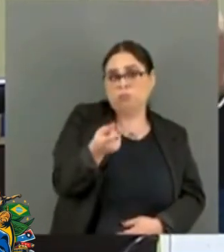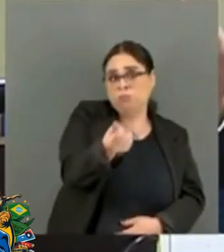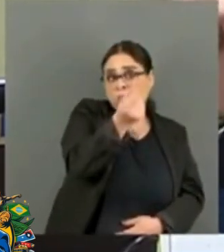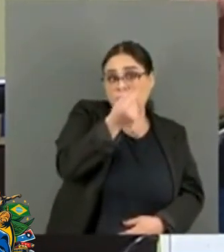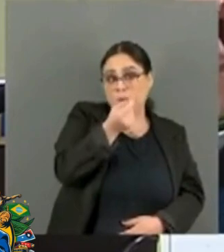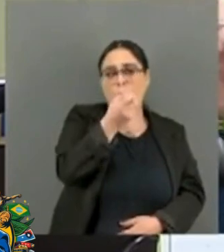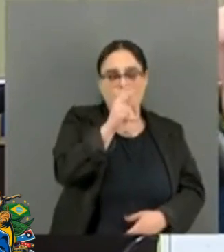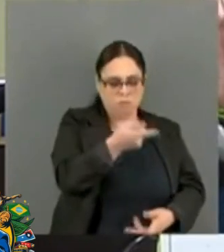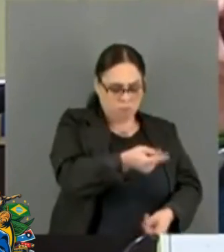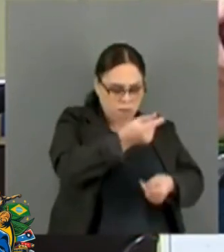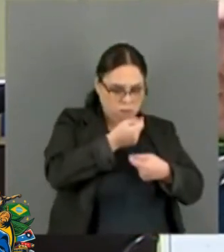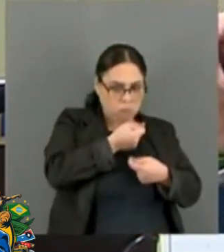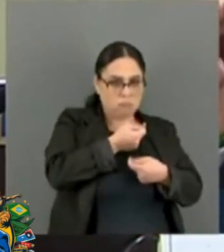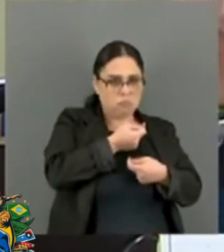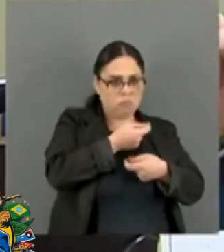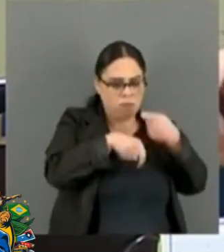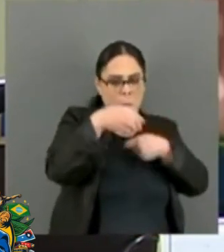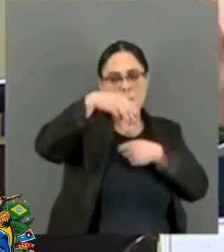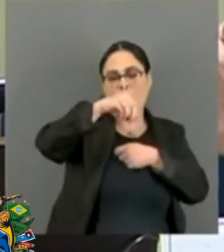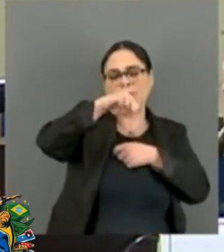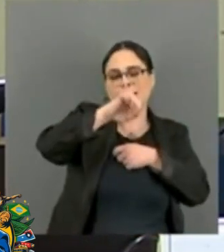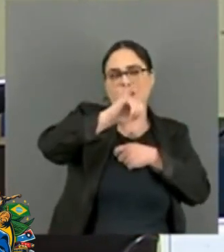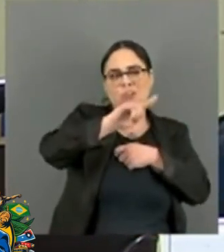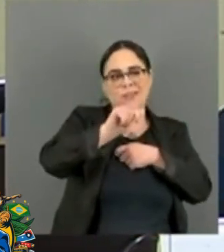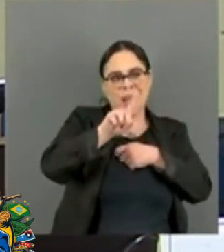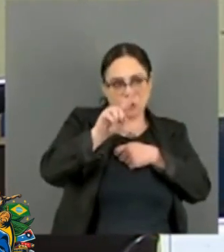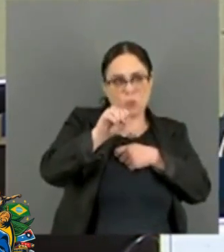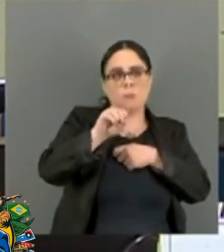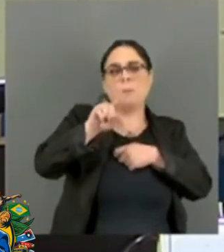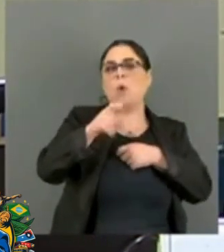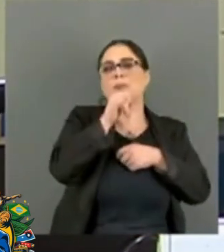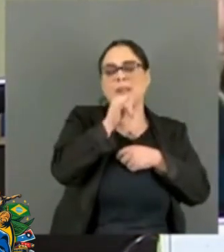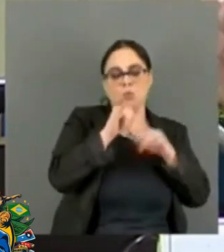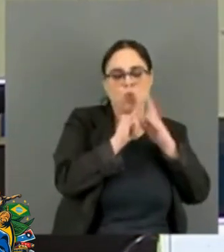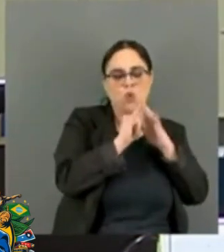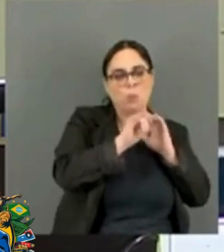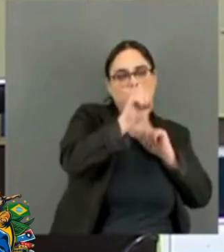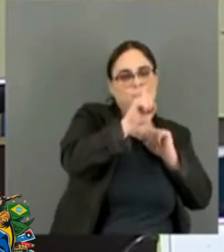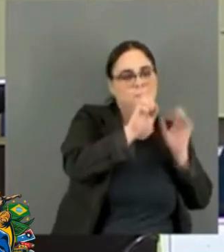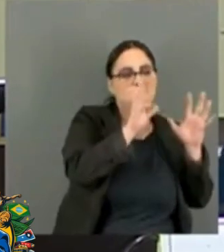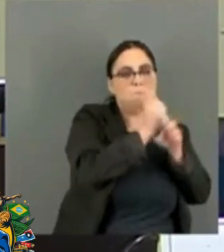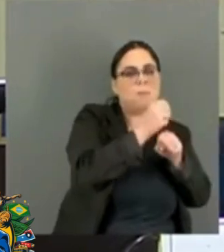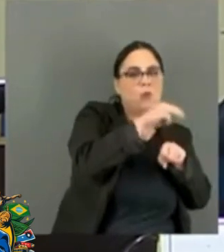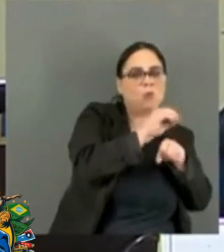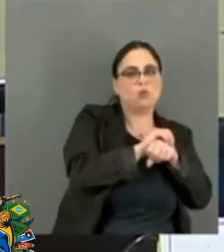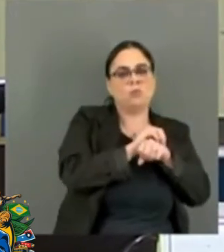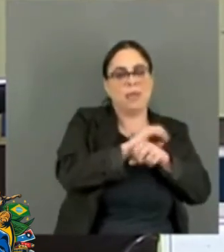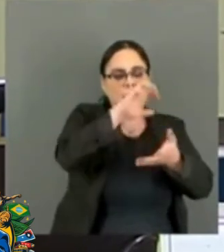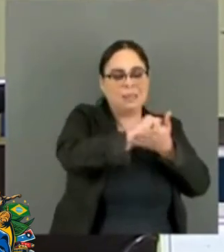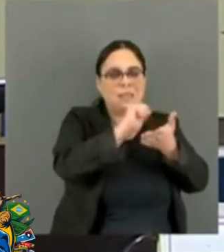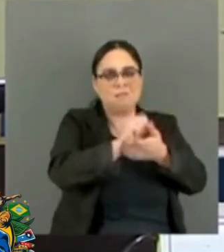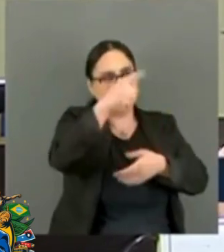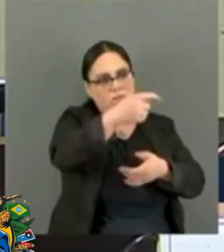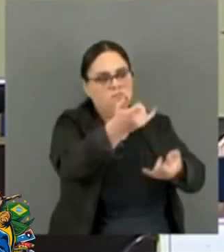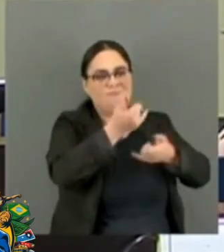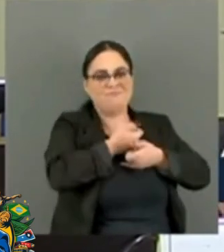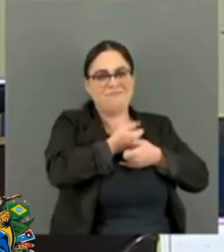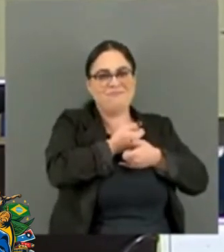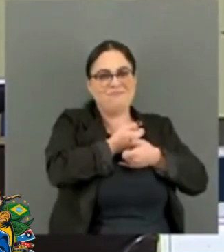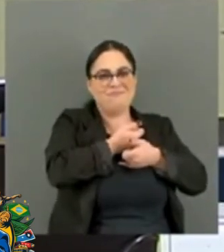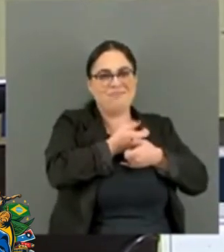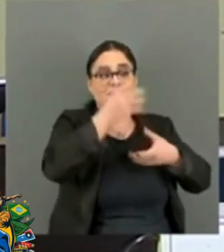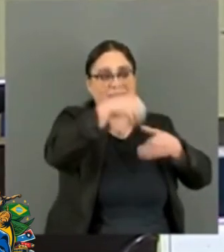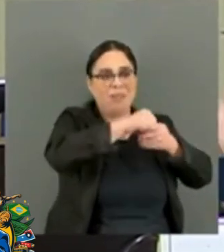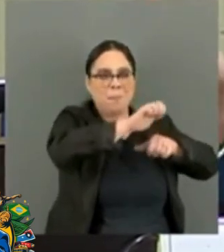quanto recebo monetizado por X minutos no YouTube, por X inscritos, por X likes? Ninguém sabe dizer. Essa conta cabe